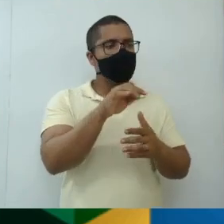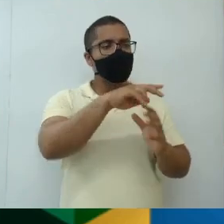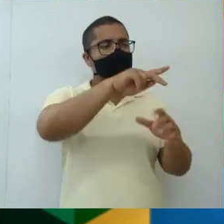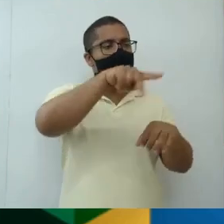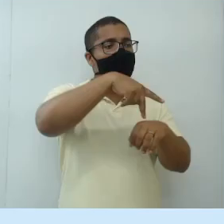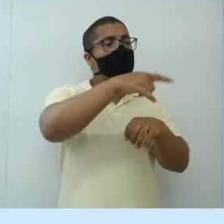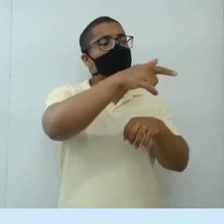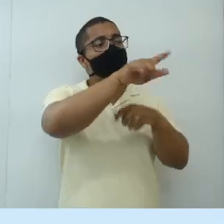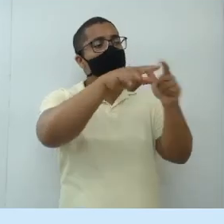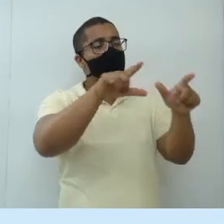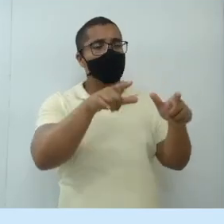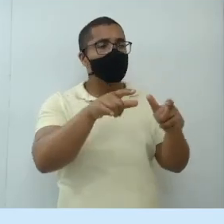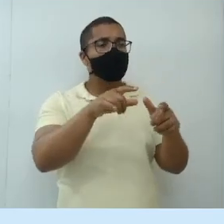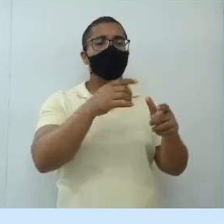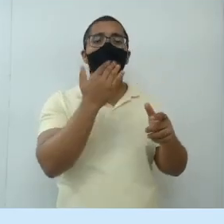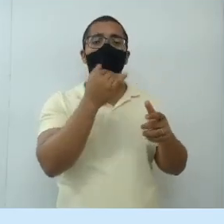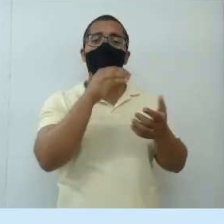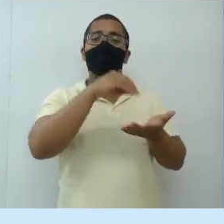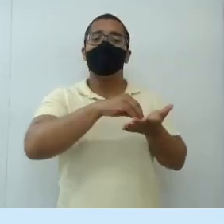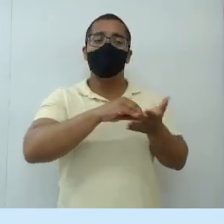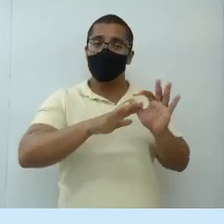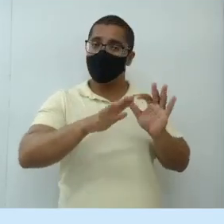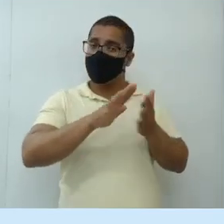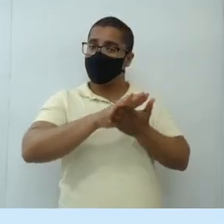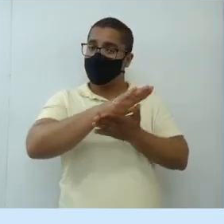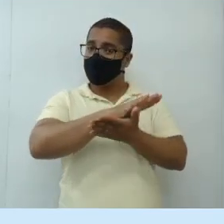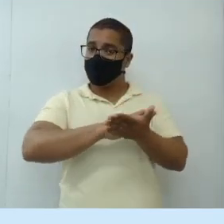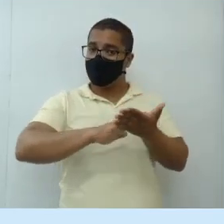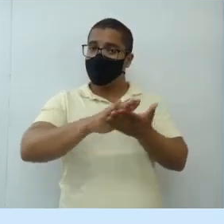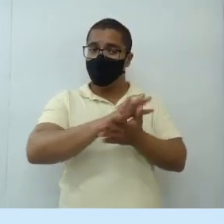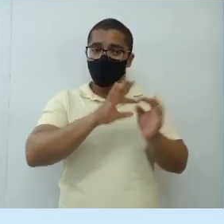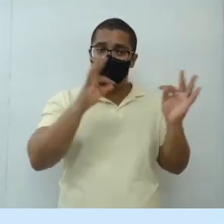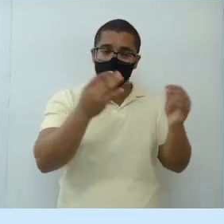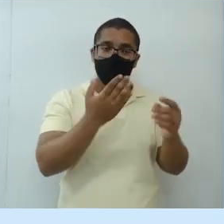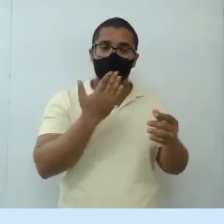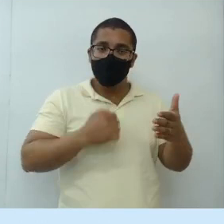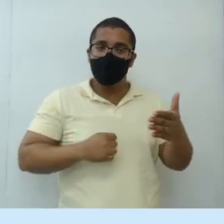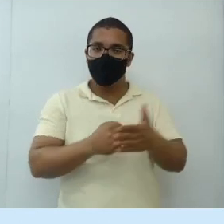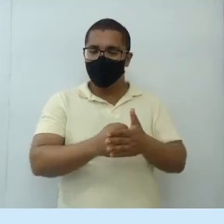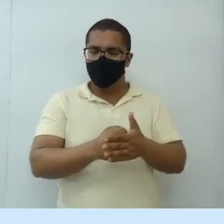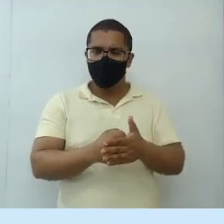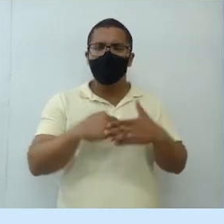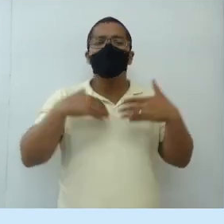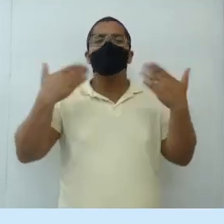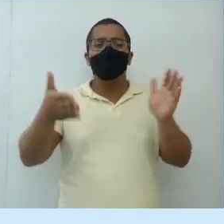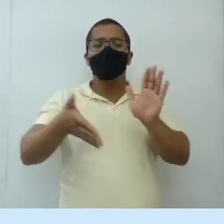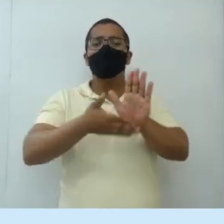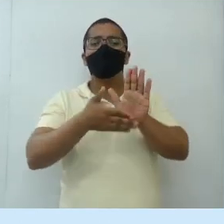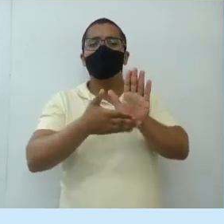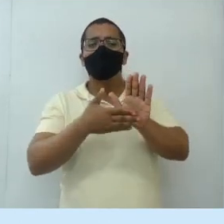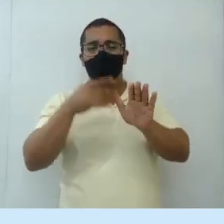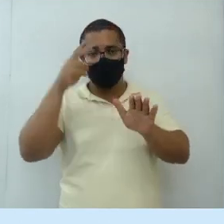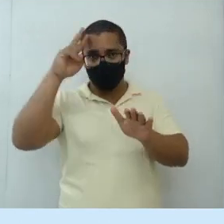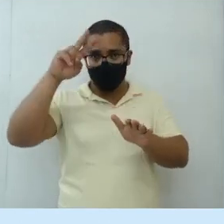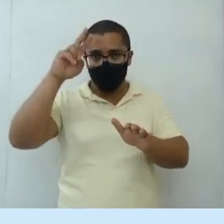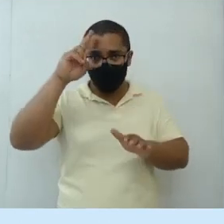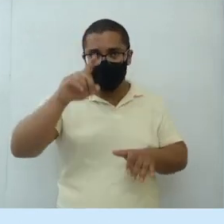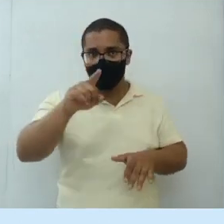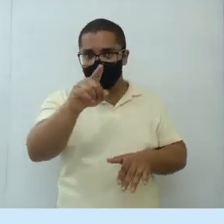subdesenvolvidos então gente qual foi o debate proposições